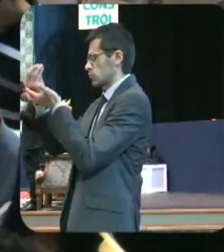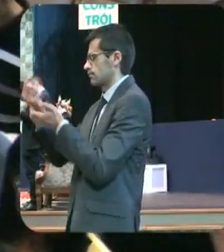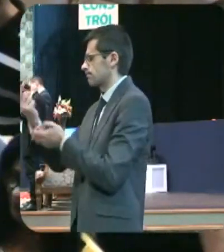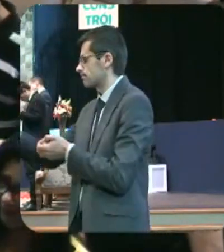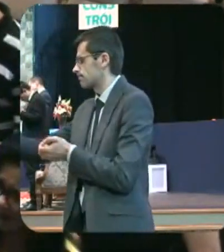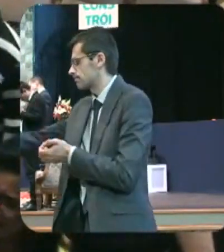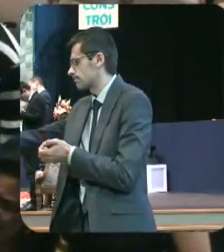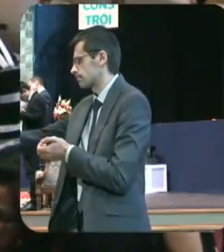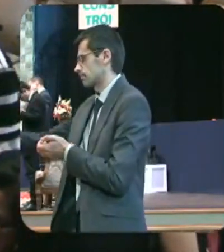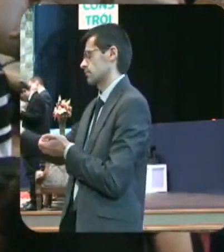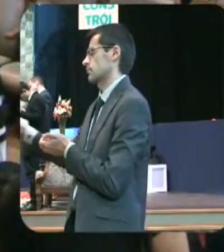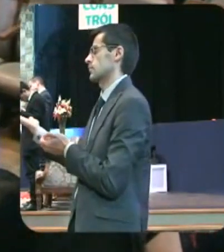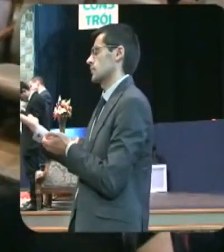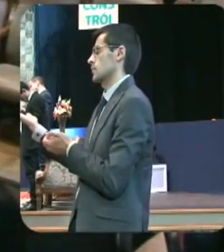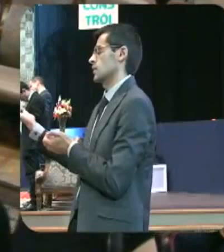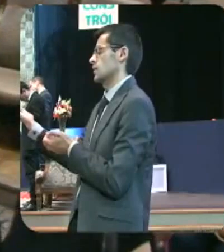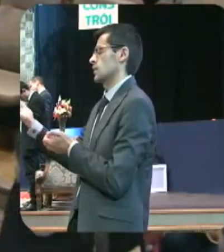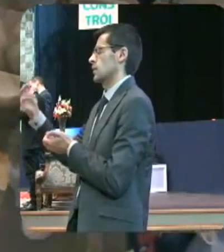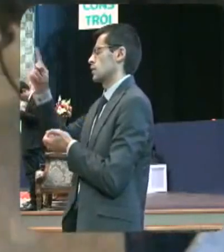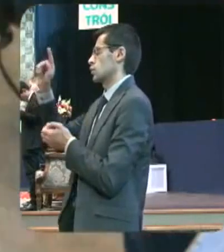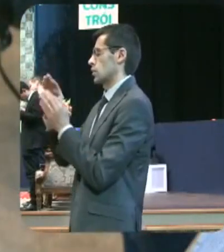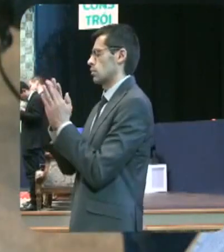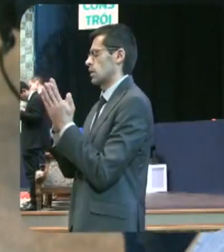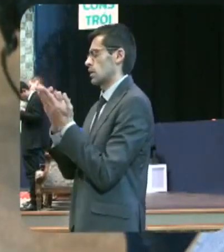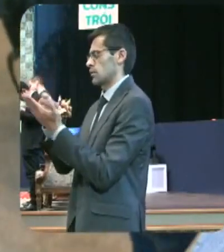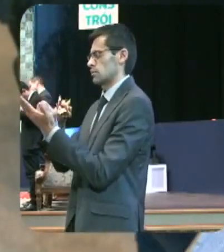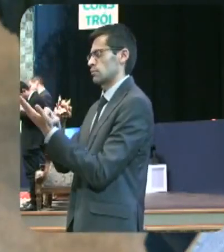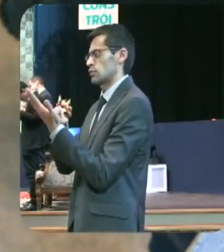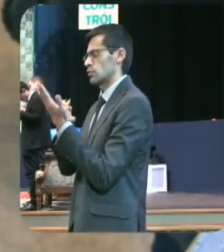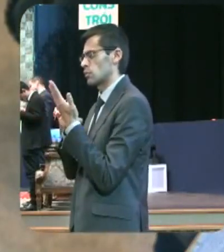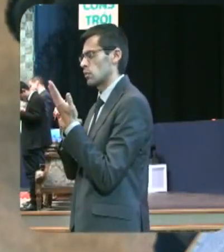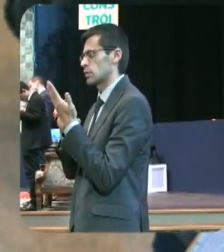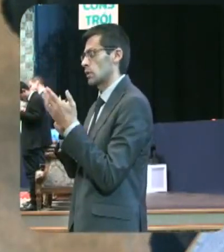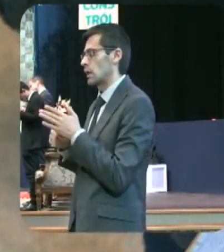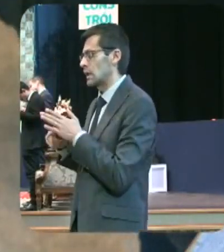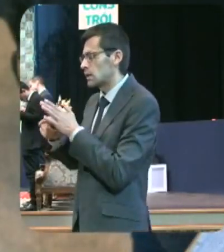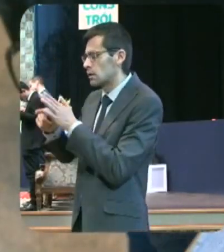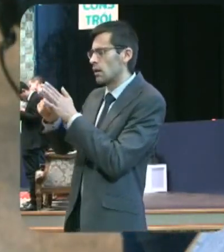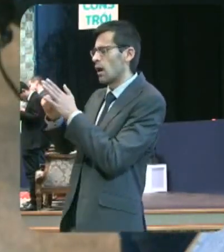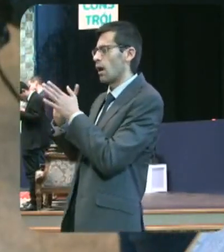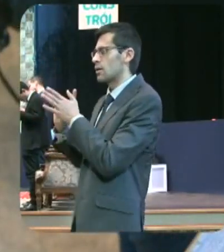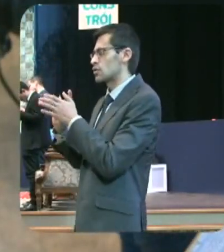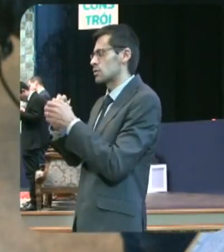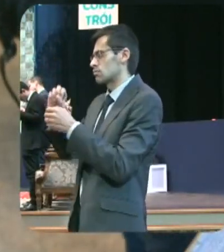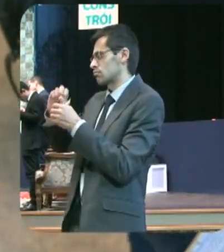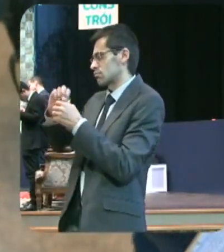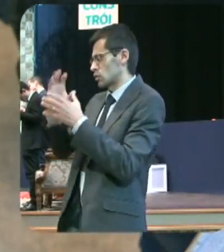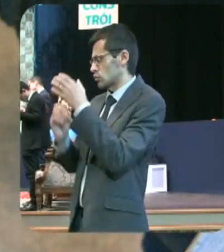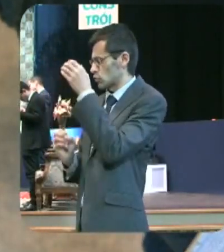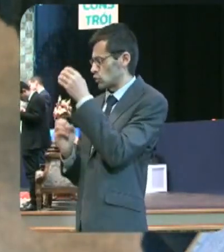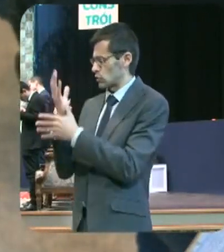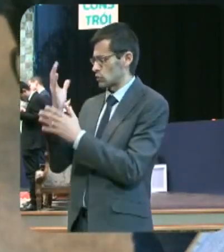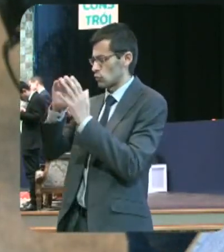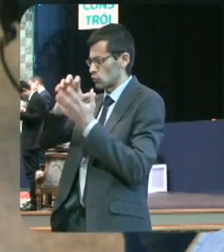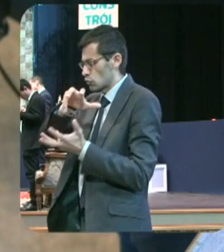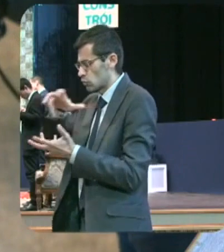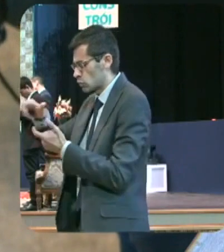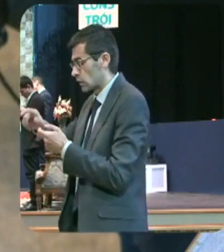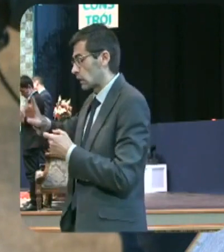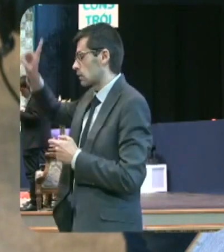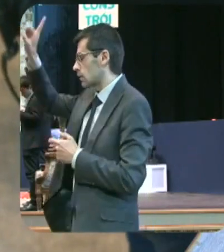Ti. A tua palavra diz, Senhor, que antes da fundação do mundo o Senhor já as